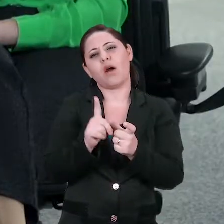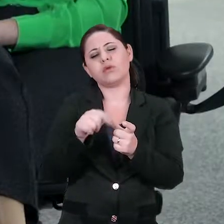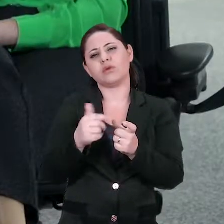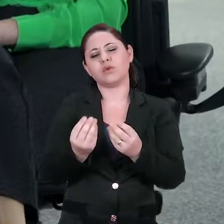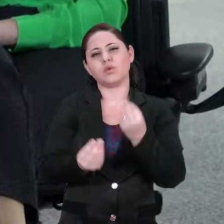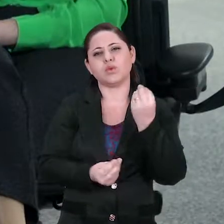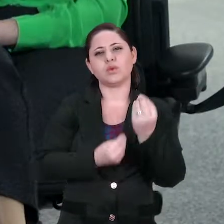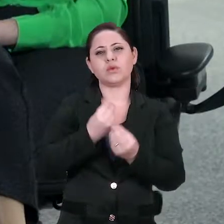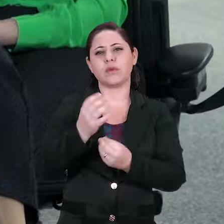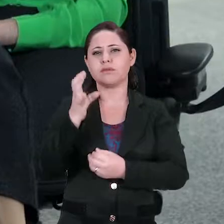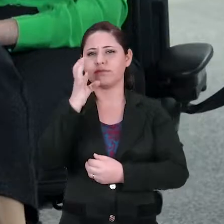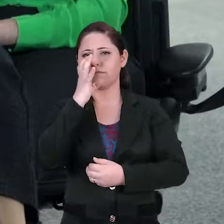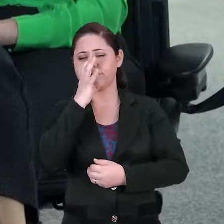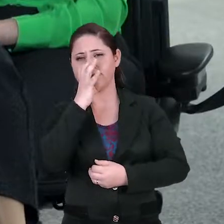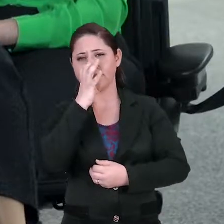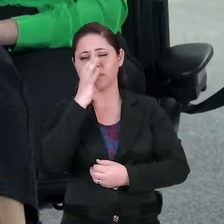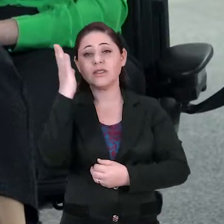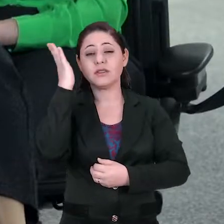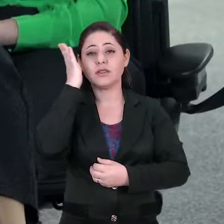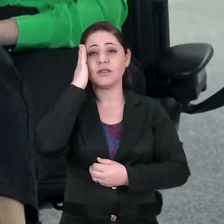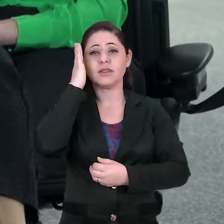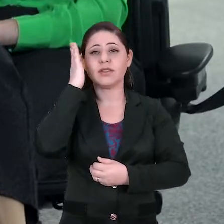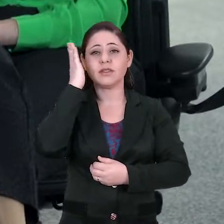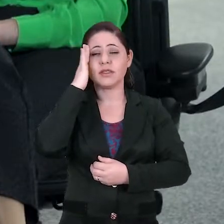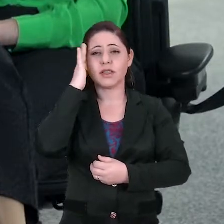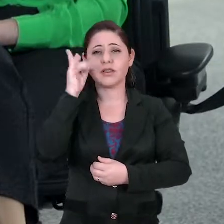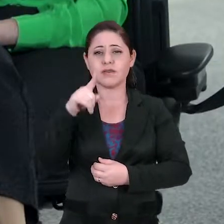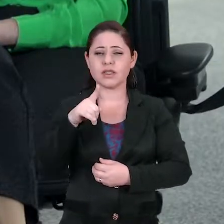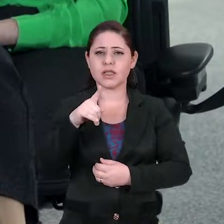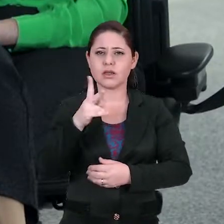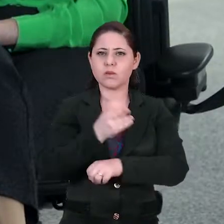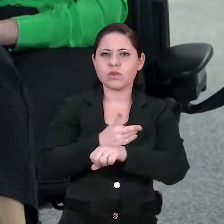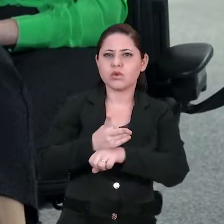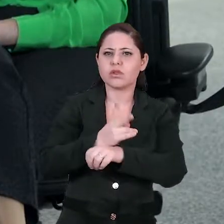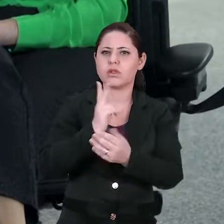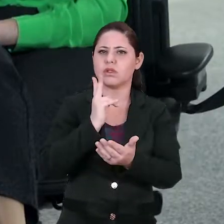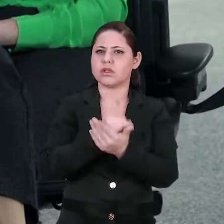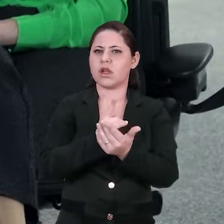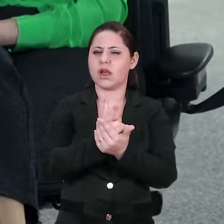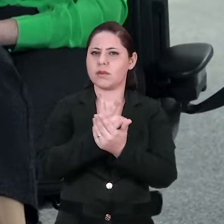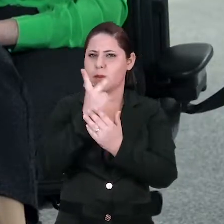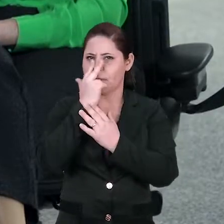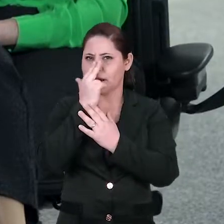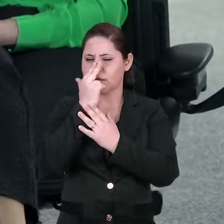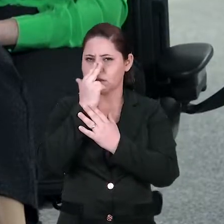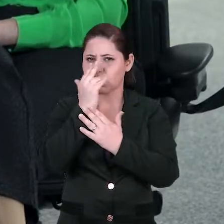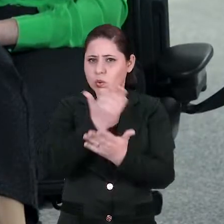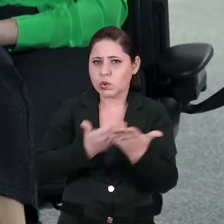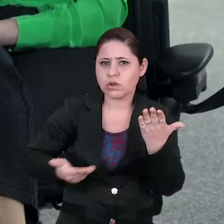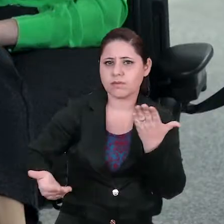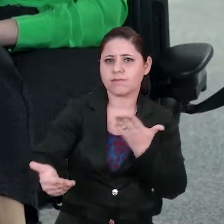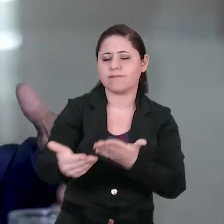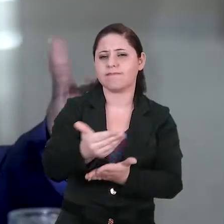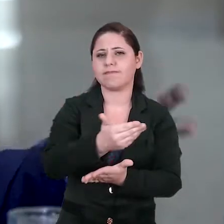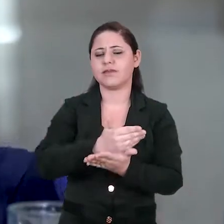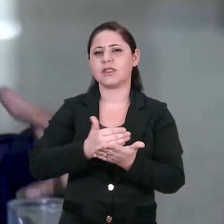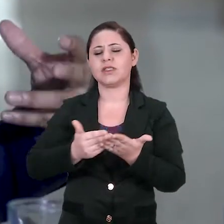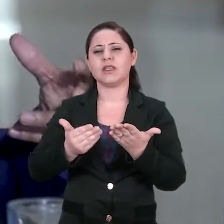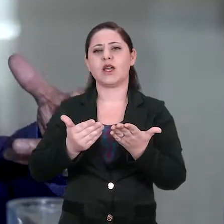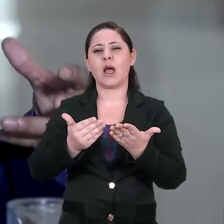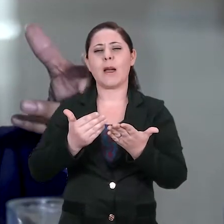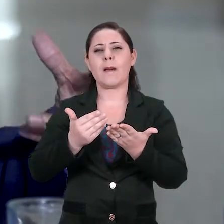para a gente aqui, por exemplo, que eu acompanho um pouco você e sei que você sempre está buscando essa integração, né?